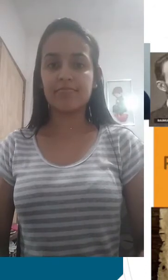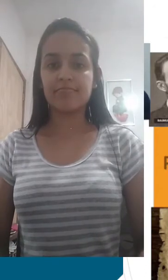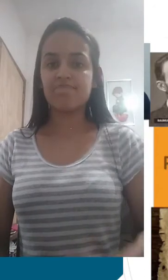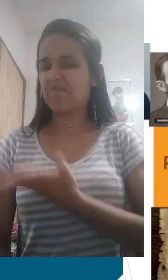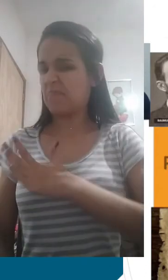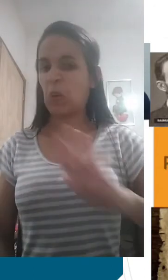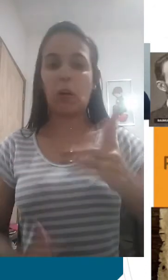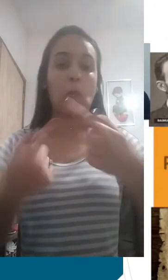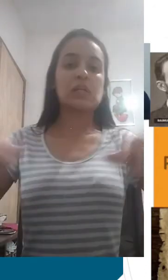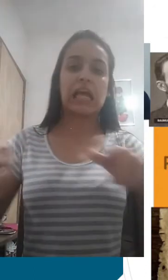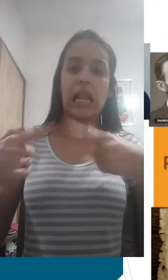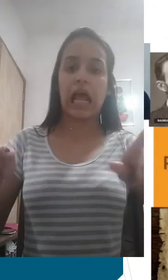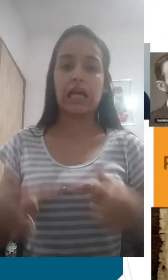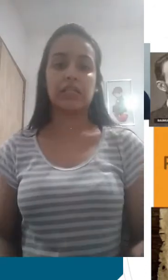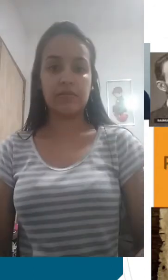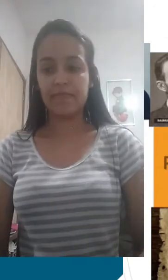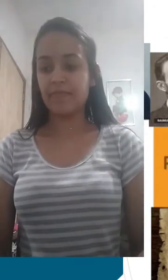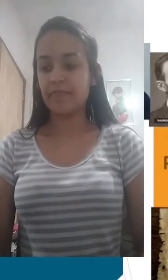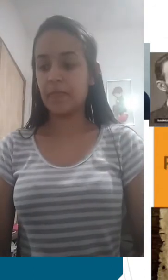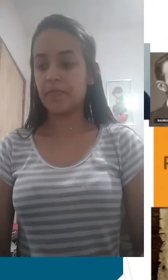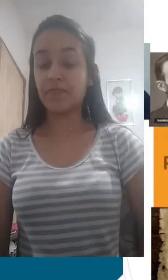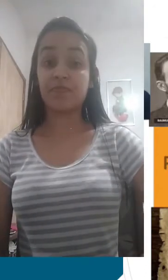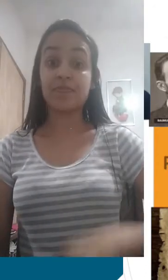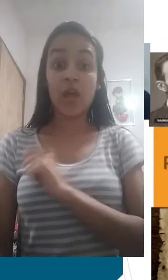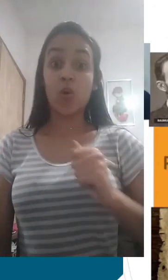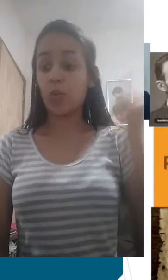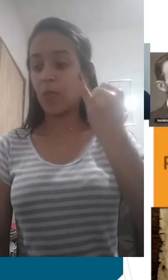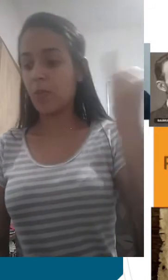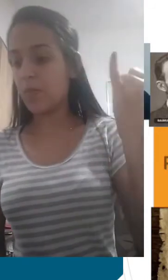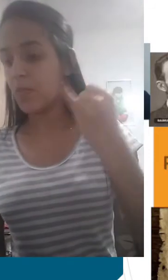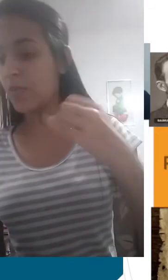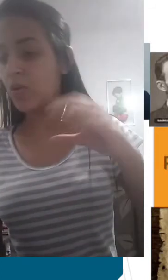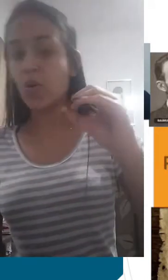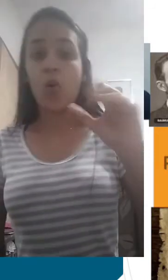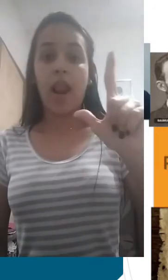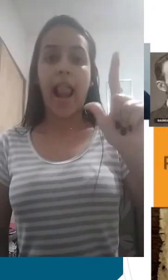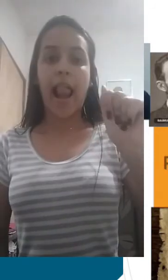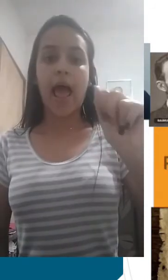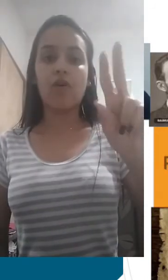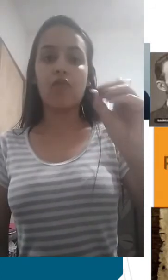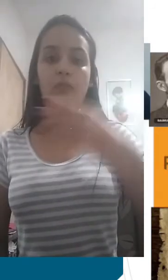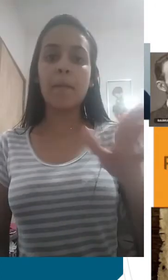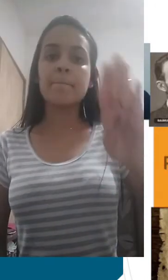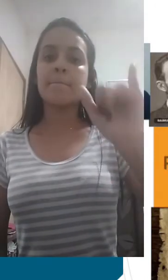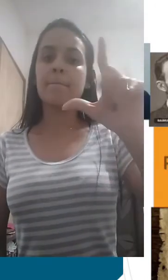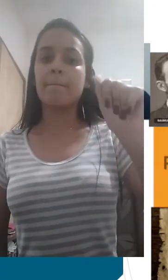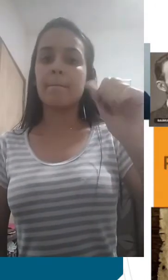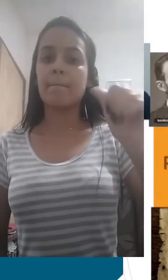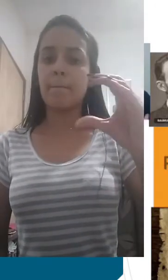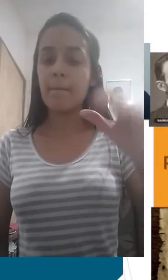a musicalidade. Principais autores: Olavo Bilac, Raimundo